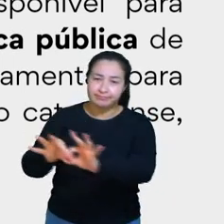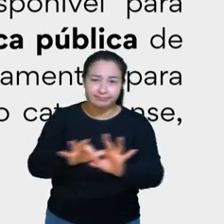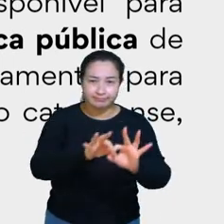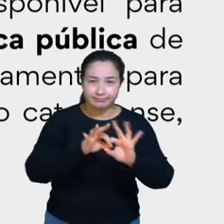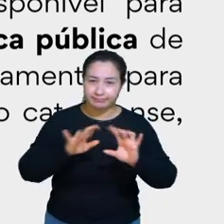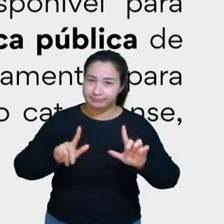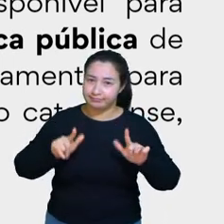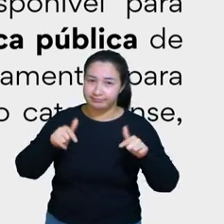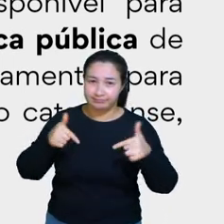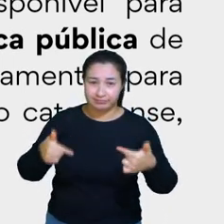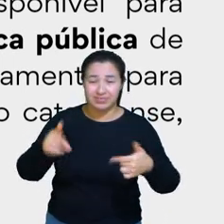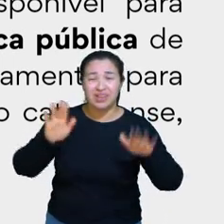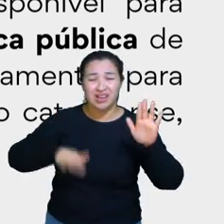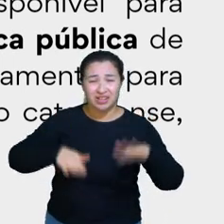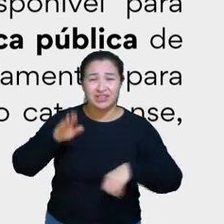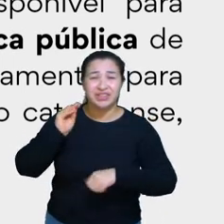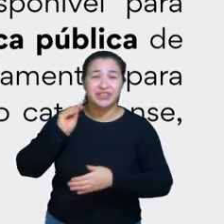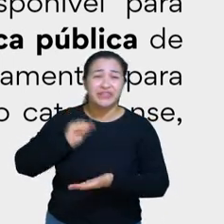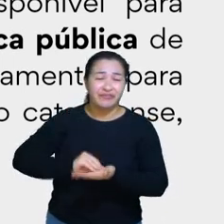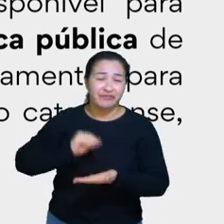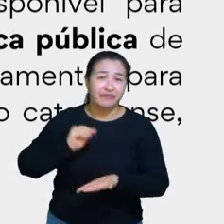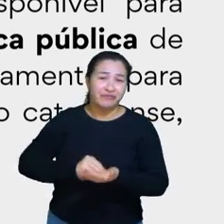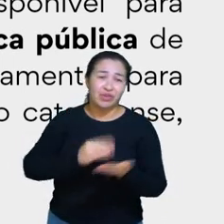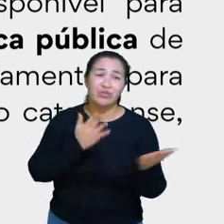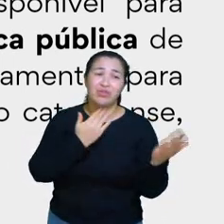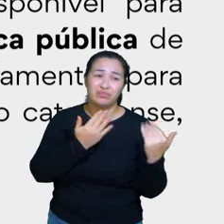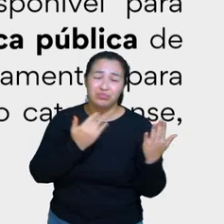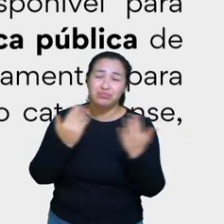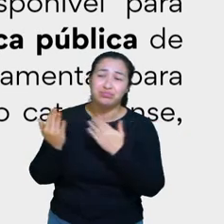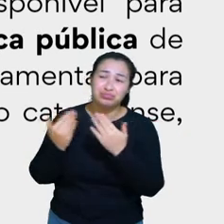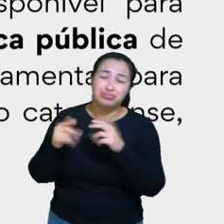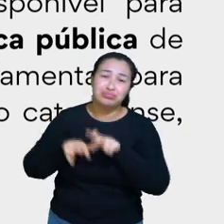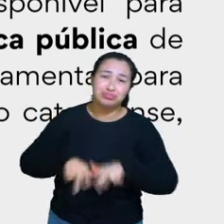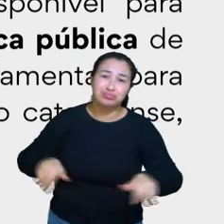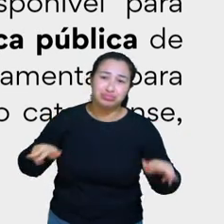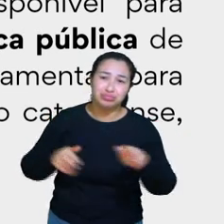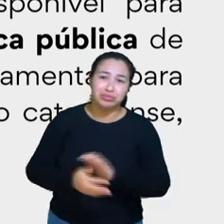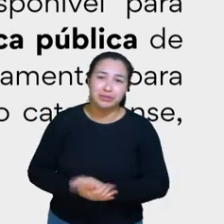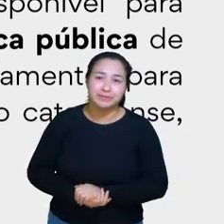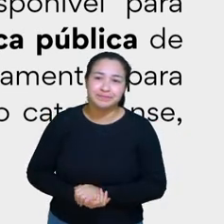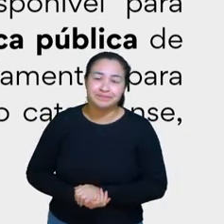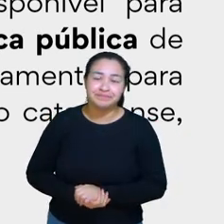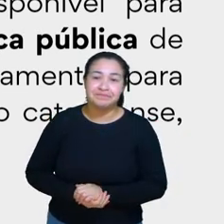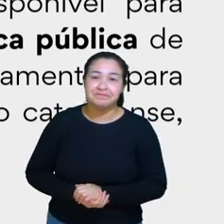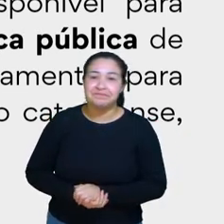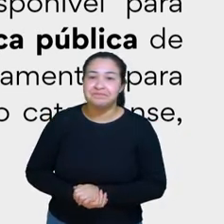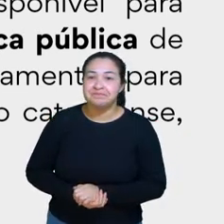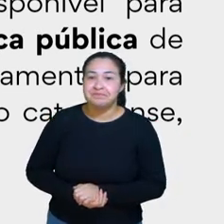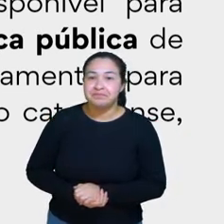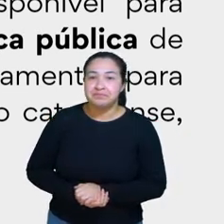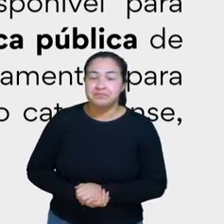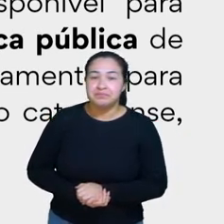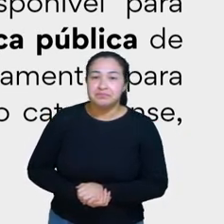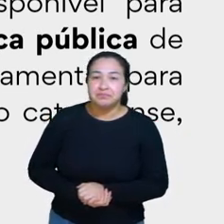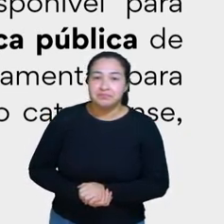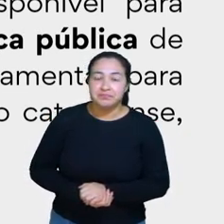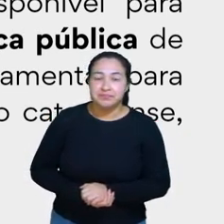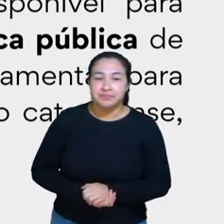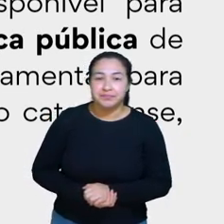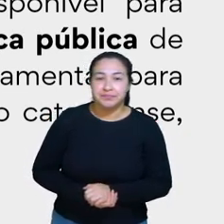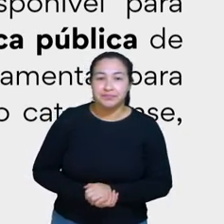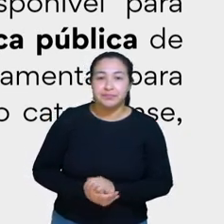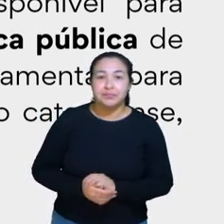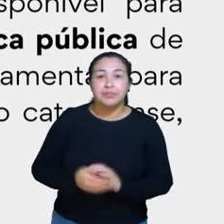falta um pouco às vezes esse diálogo então o planejamento pode favorecer isso ah e a